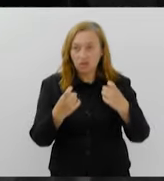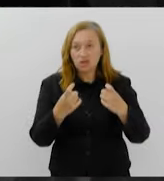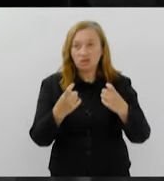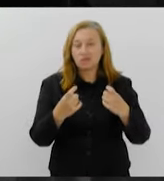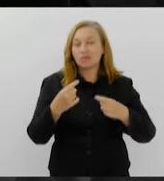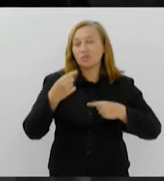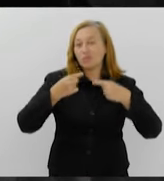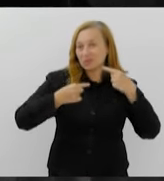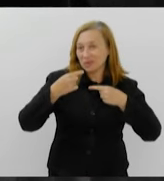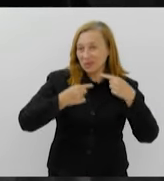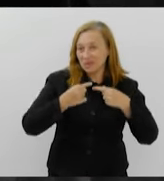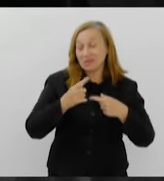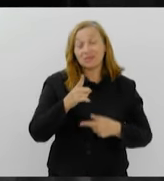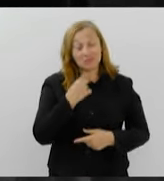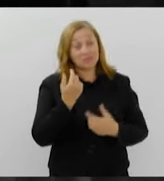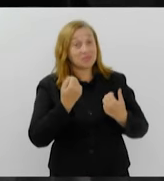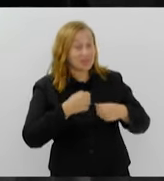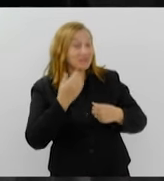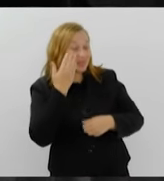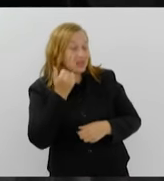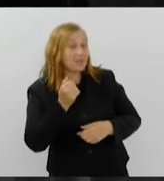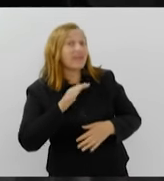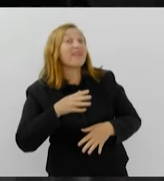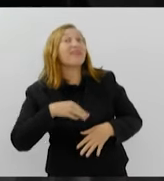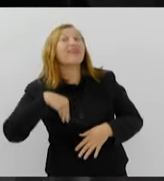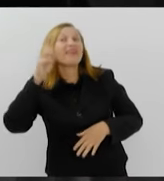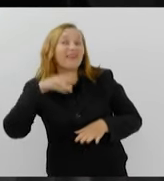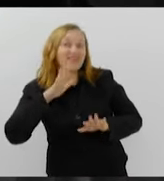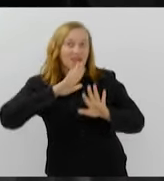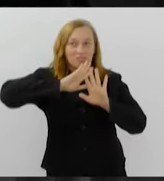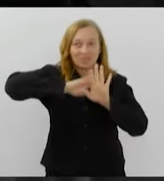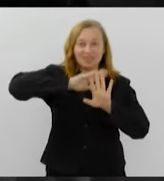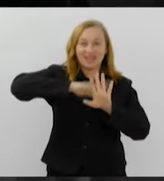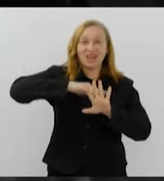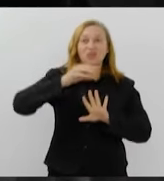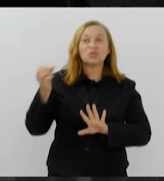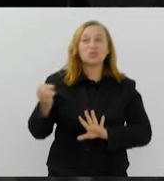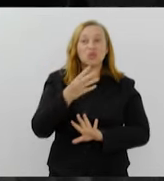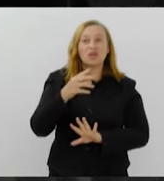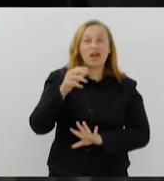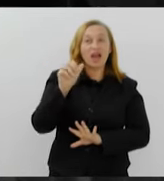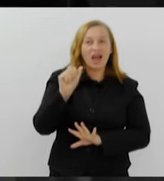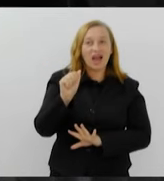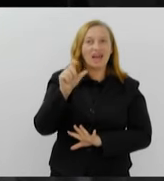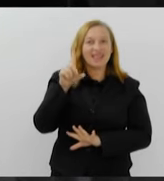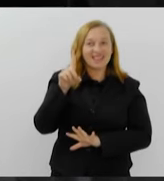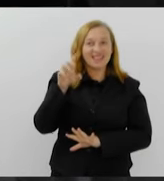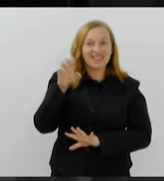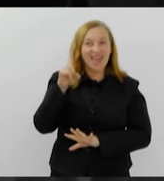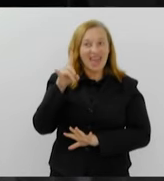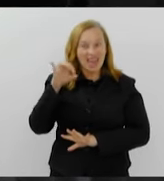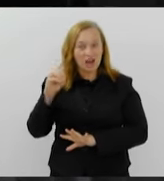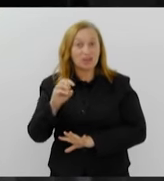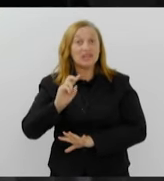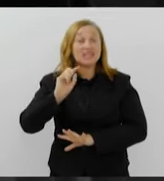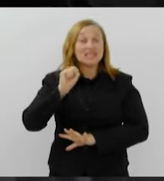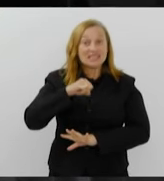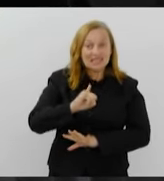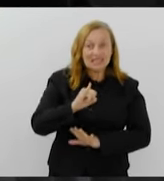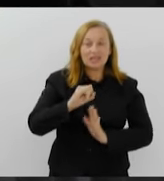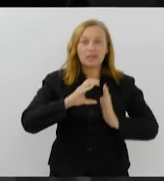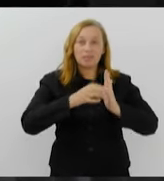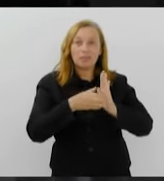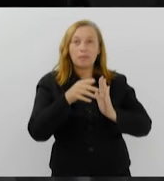refuto e a gente precisa saber quem está por trás do novo Adélio do Adélio carioca se é o partido dos trabalhadores se é o